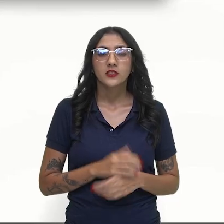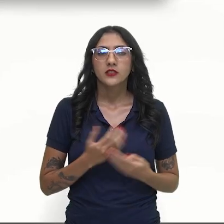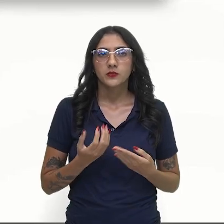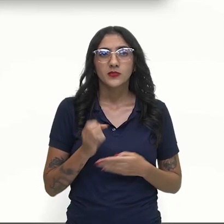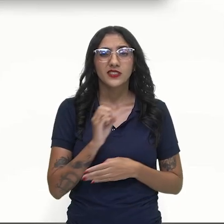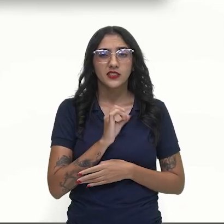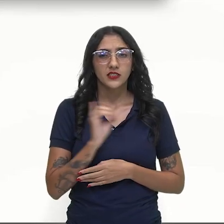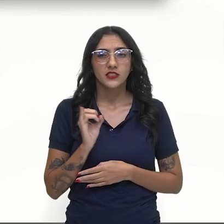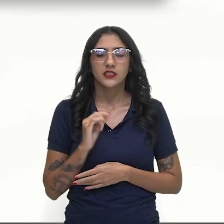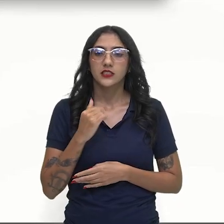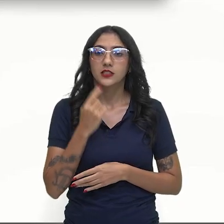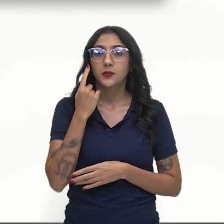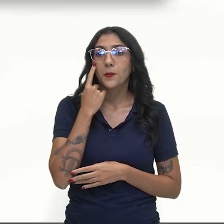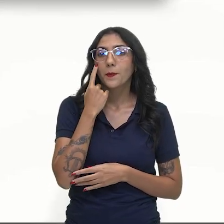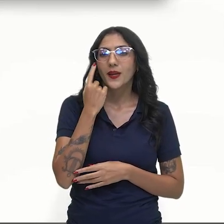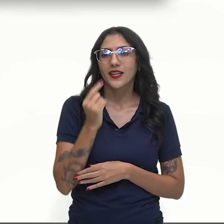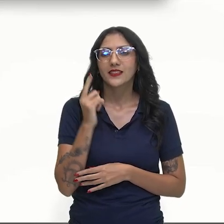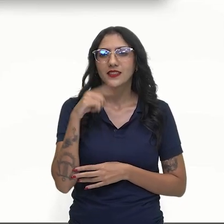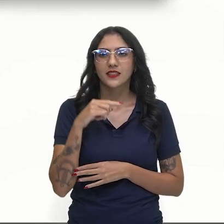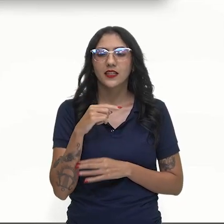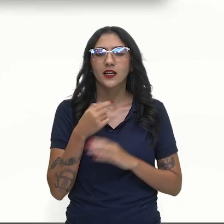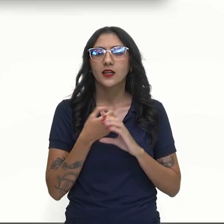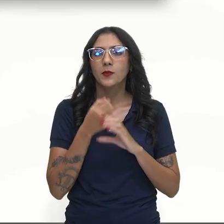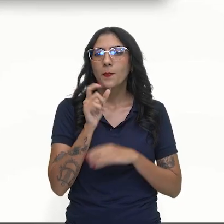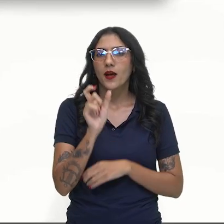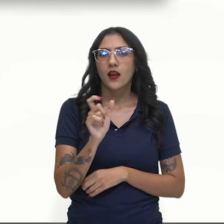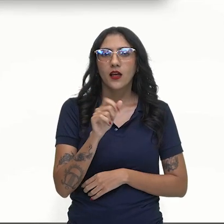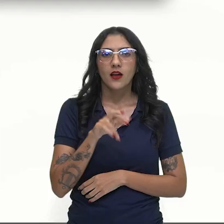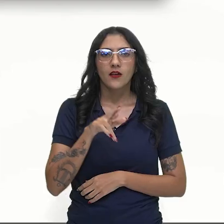em resistência, olha só.